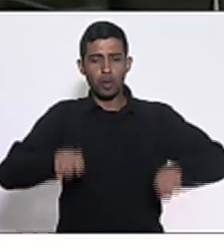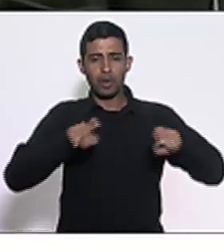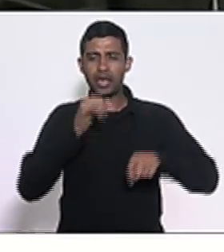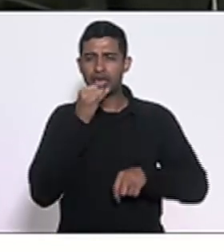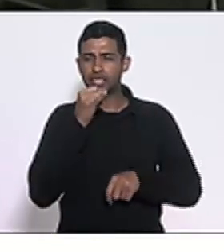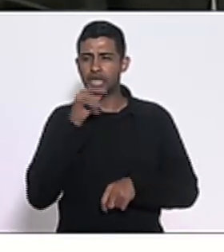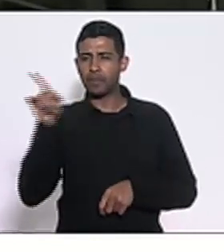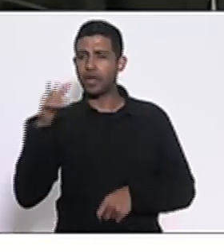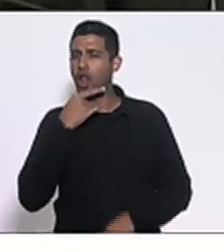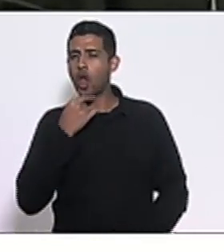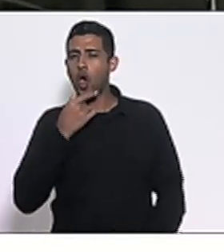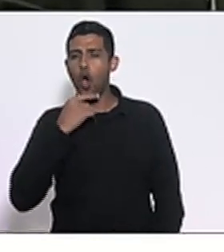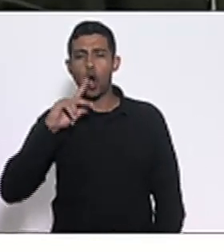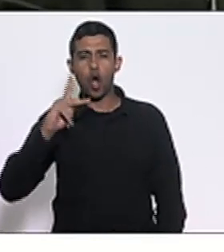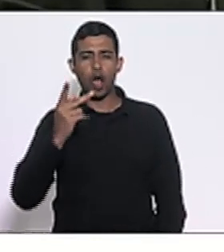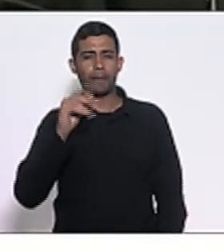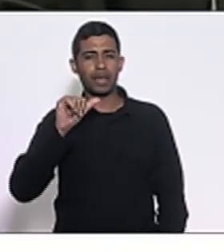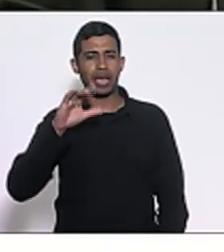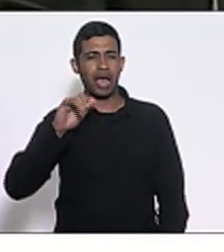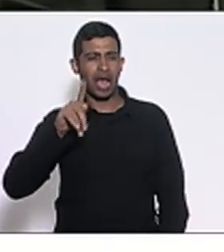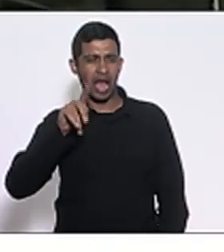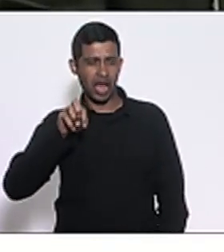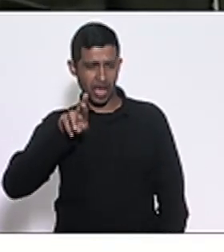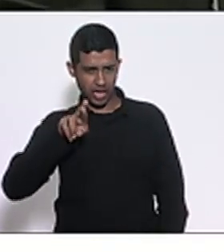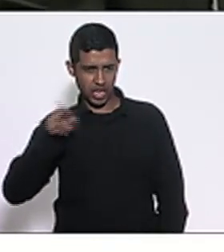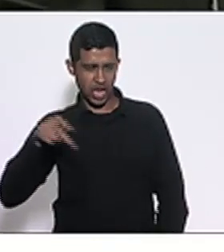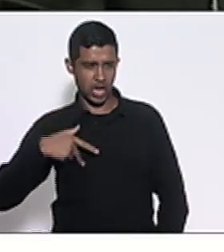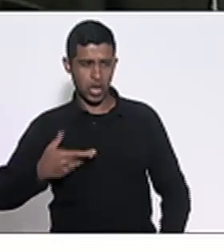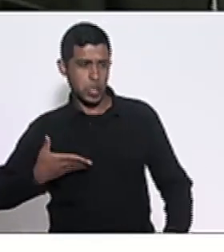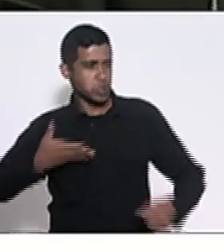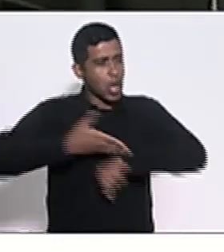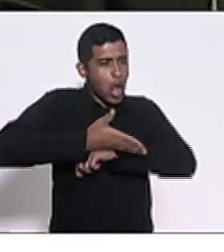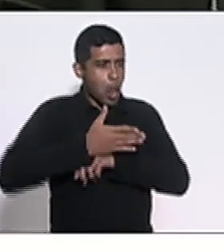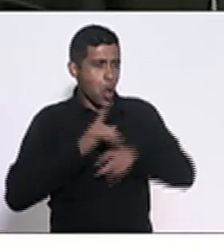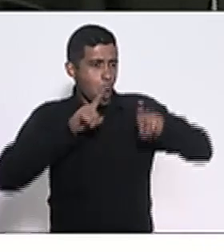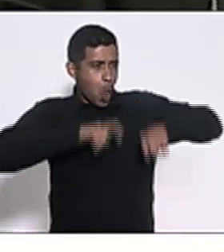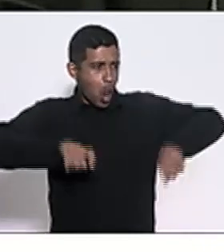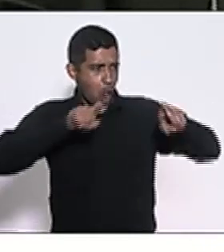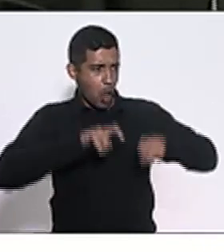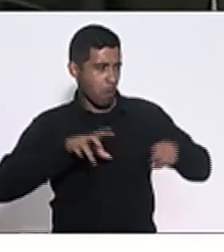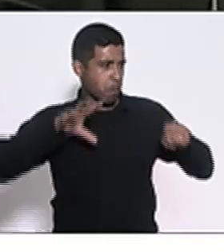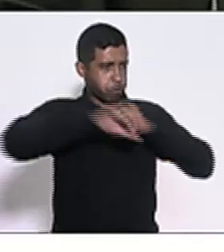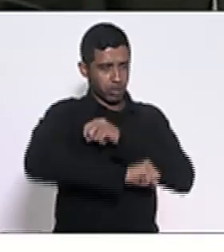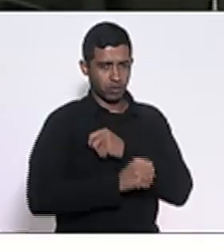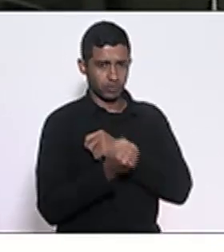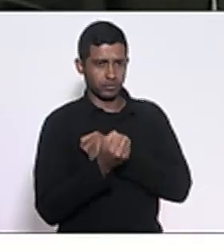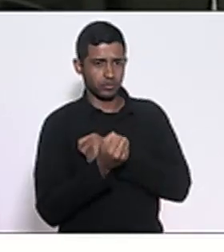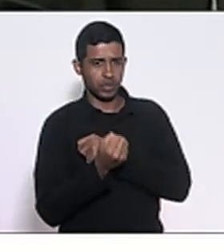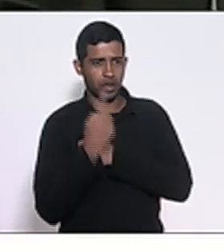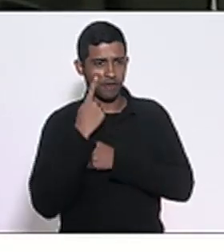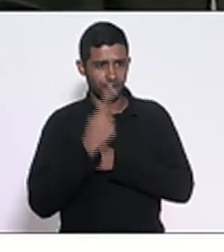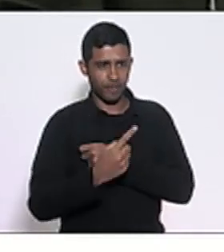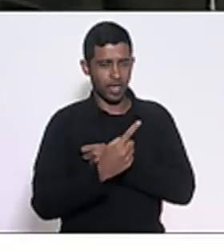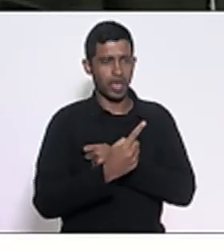um. Não faz diferença. Tirou um do jogo, tem 1.999 continuando no jogo.